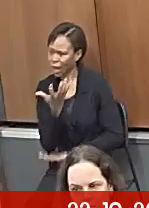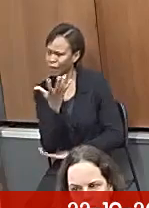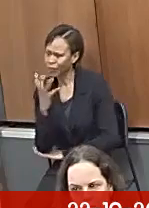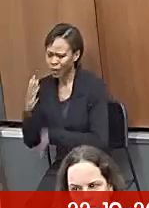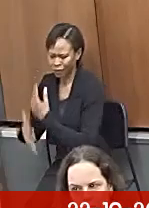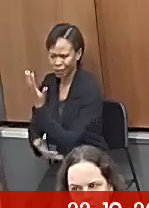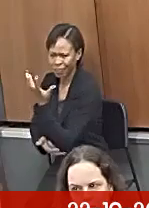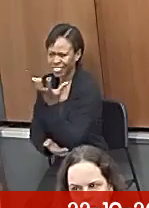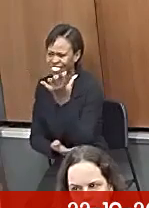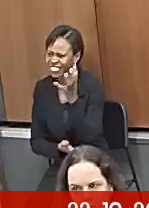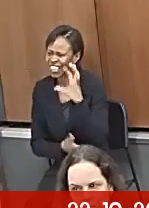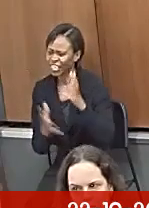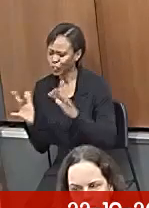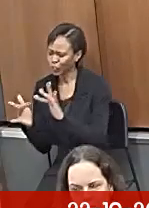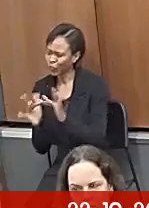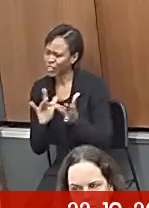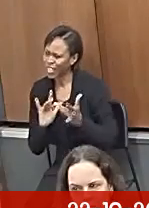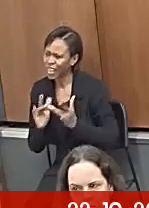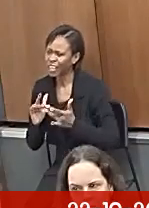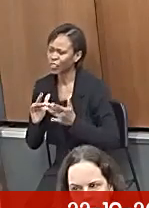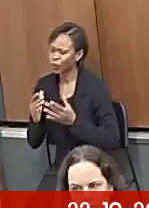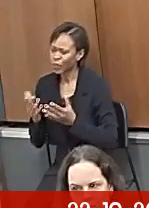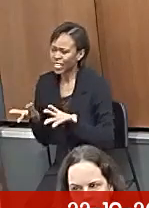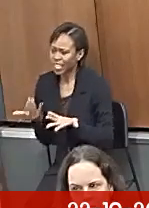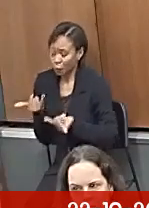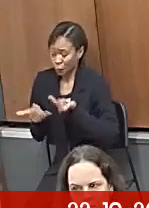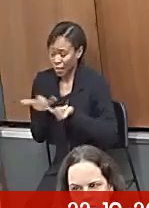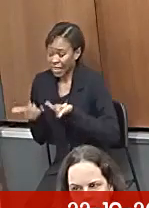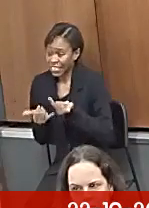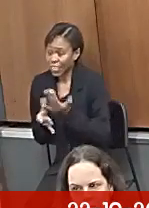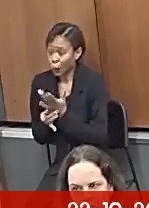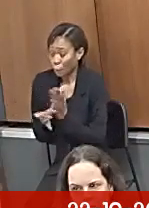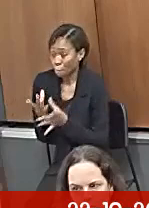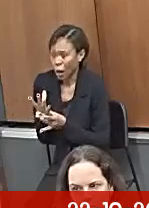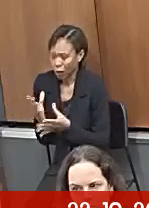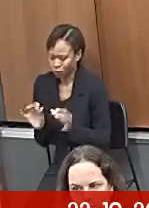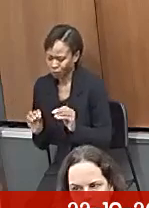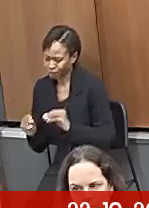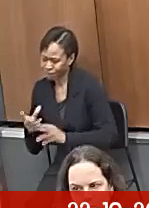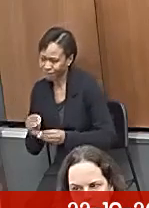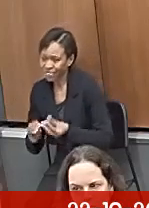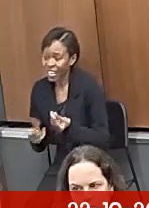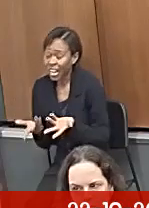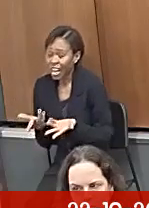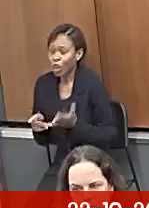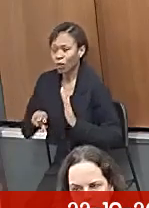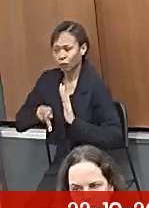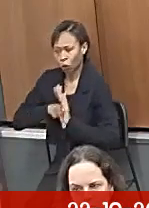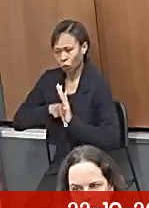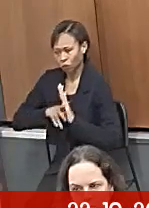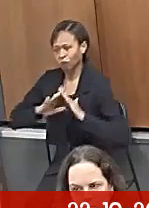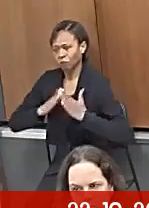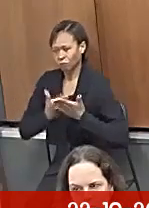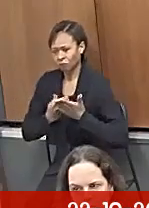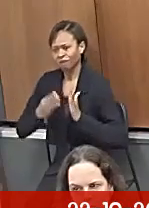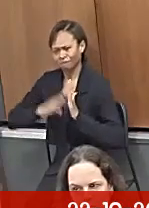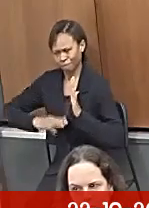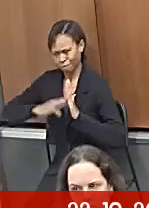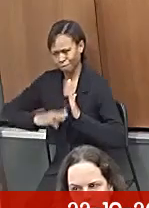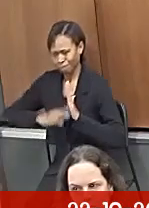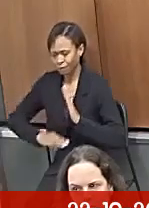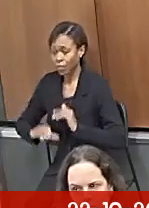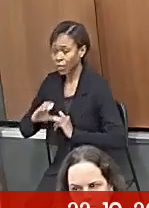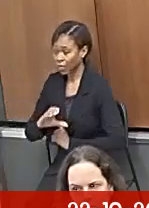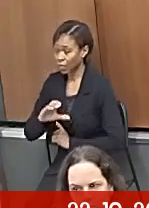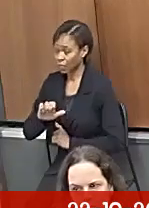natureza e o desenvolvimento de atividades manuais fazem parte da metodologia adotada pela instituição. Celina,